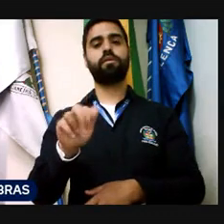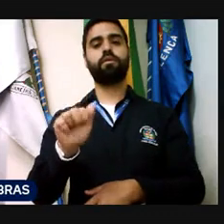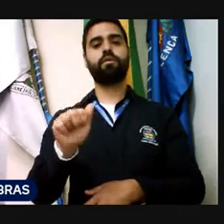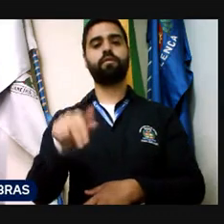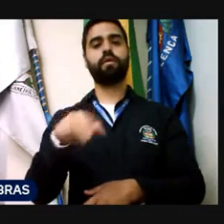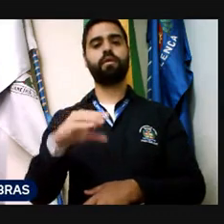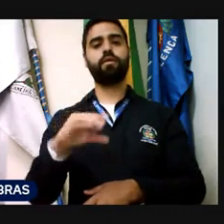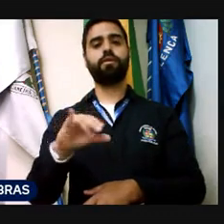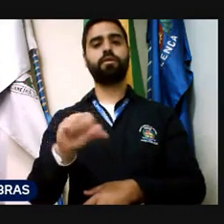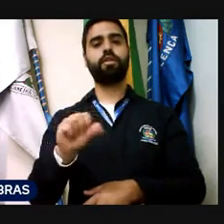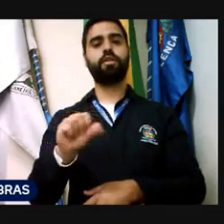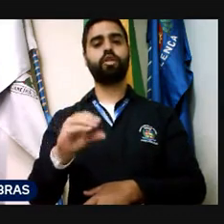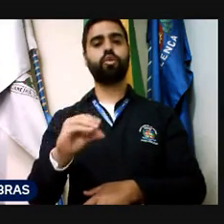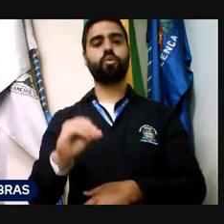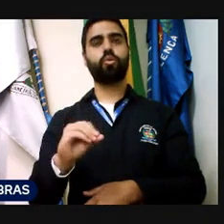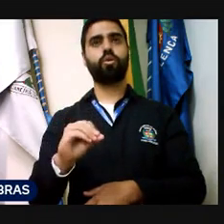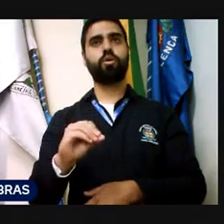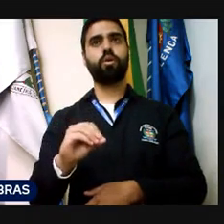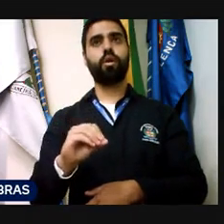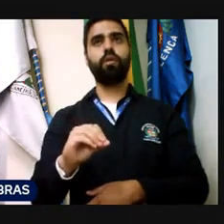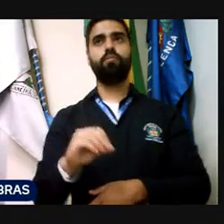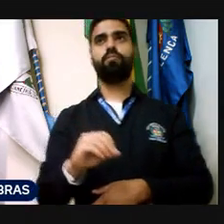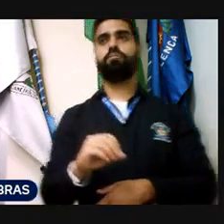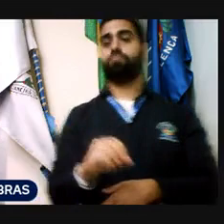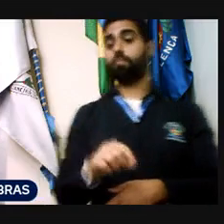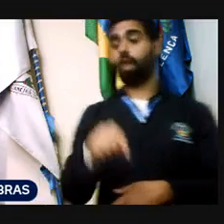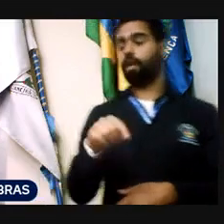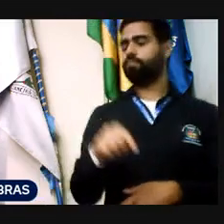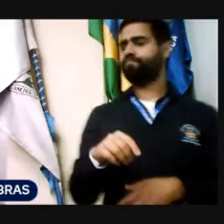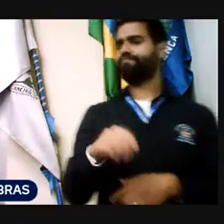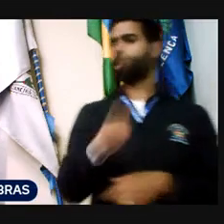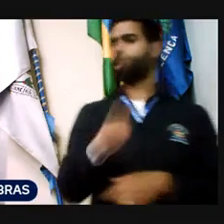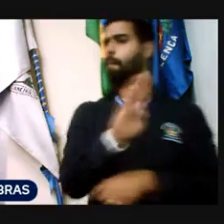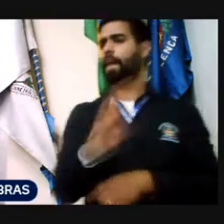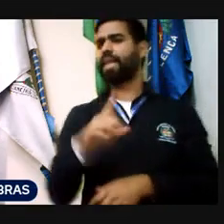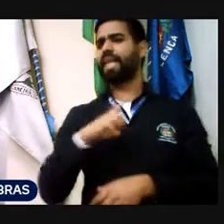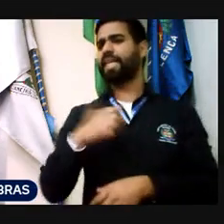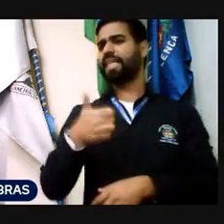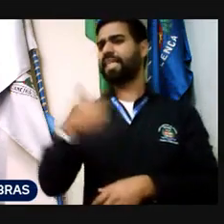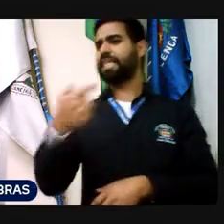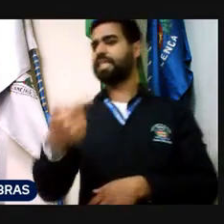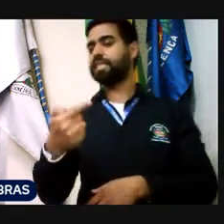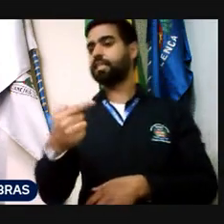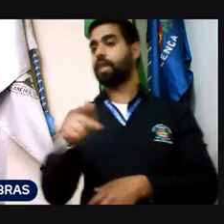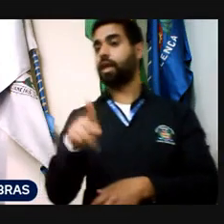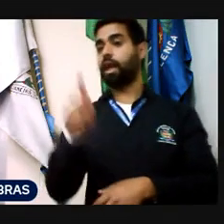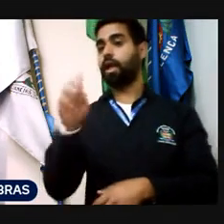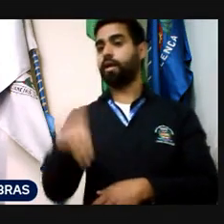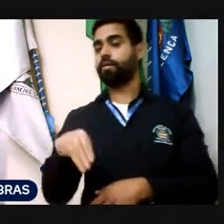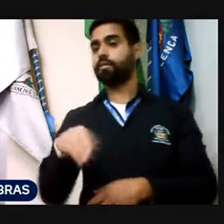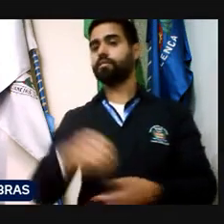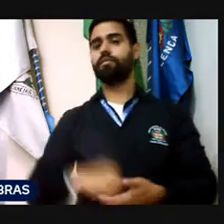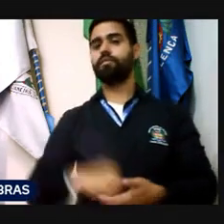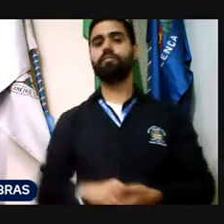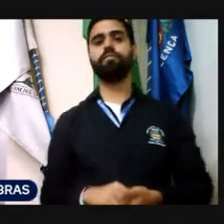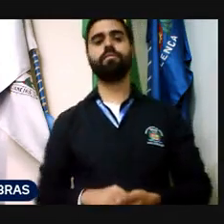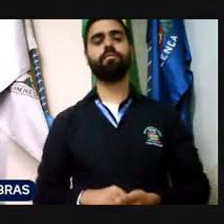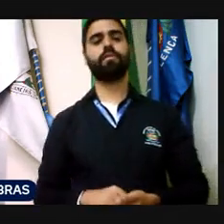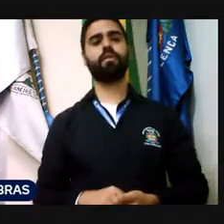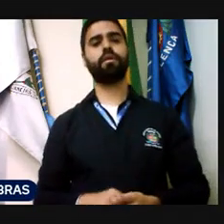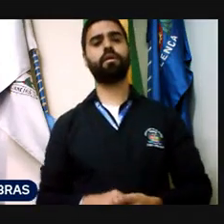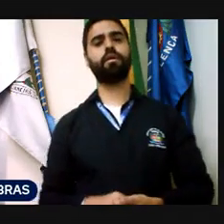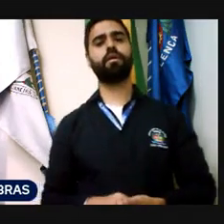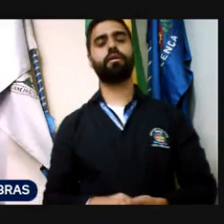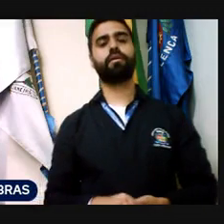O bairro São Francisco está a 17 quilômetros da sede do nosso município. O CRAS mais perto, que atende atualmente os cidadãos que lá residem, é o